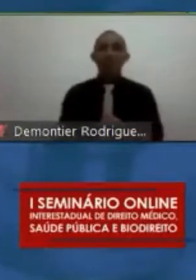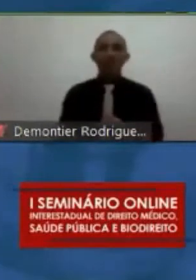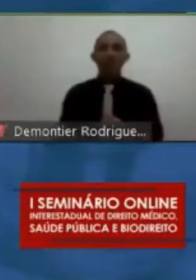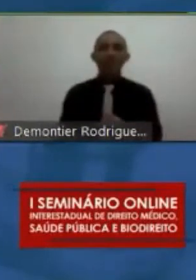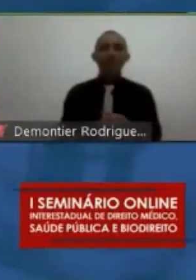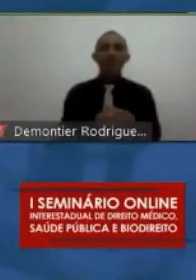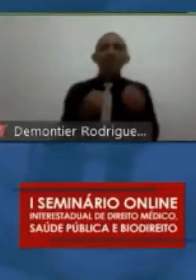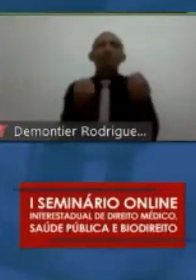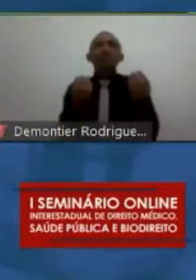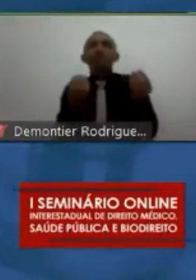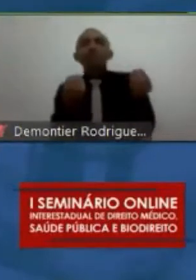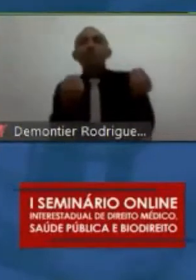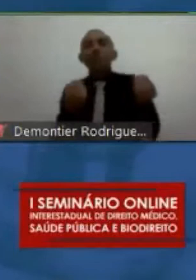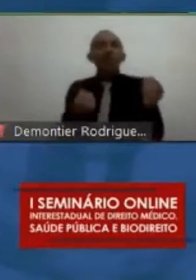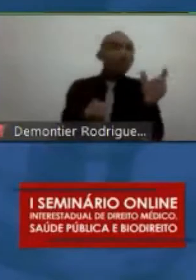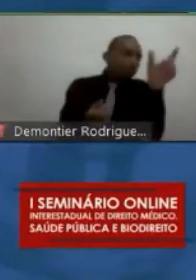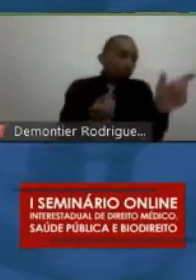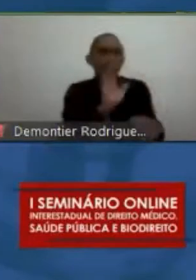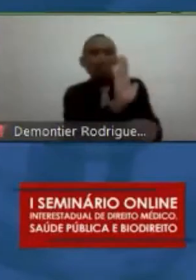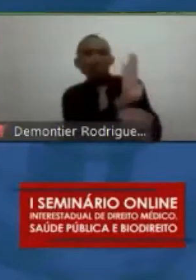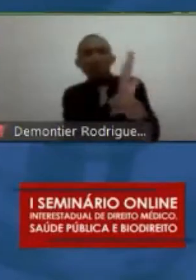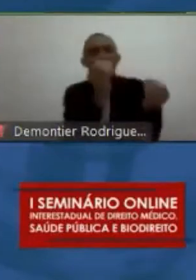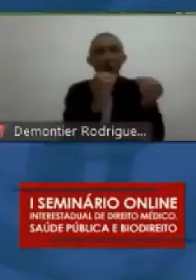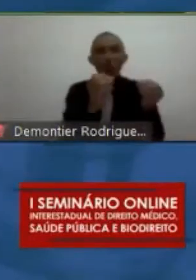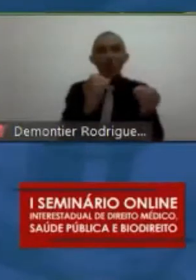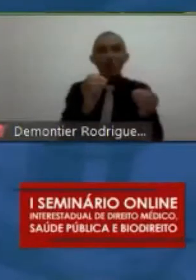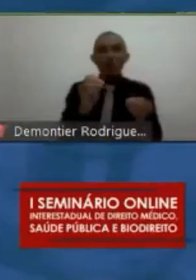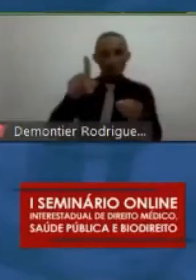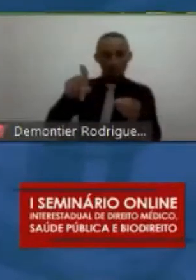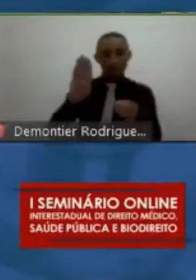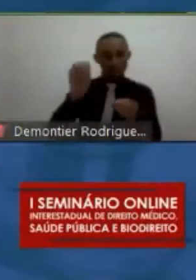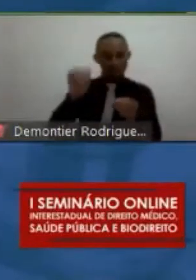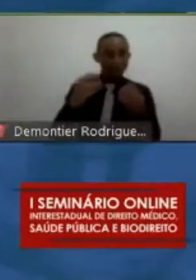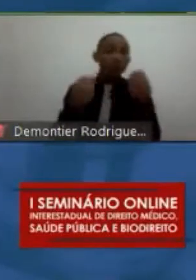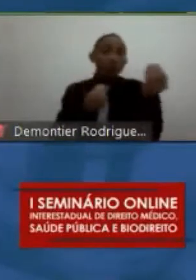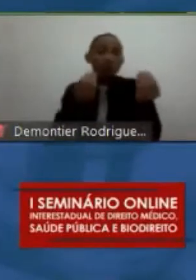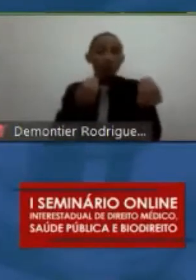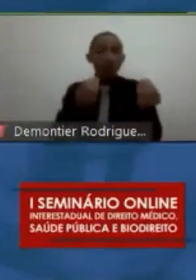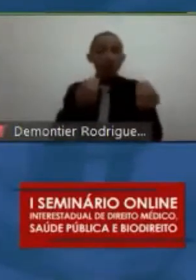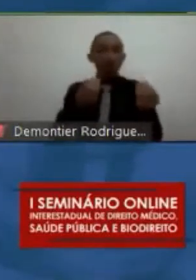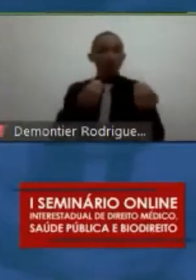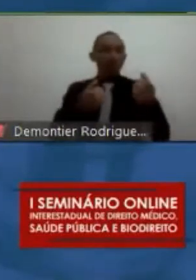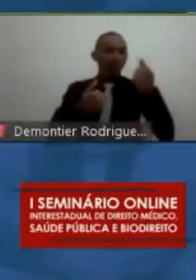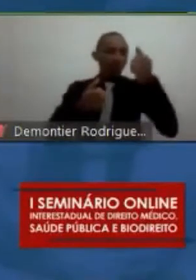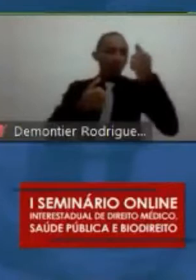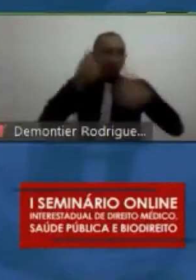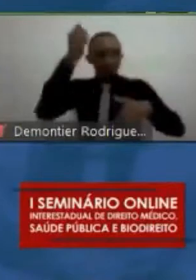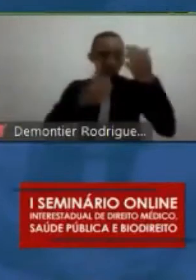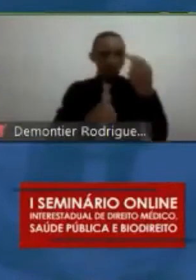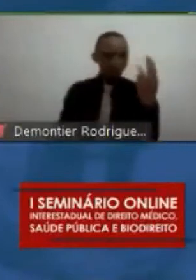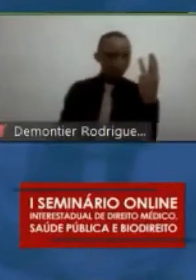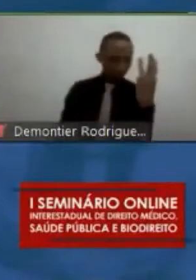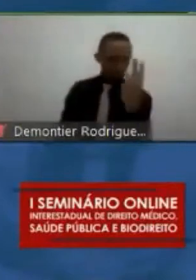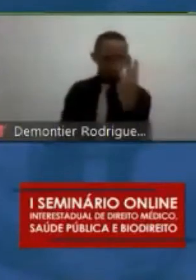Como é que se sustenta esse programa? Como é que a gente pode ver essa implementação, em especial quando vamos implementar